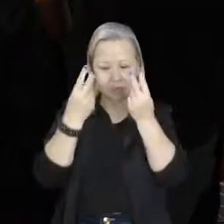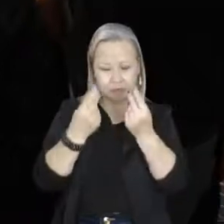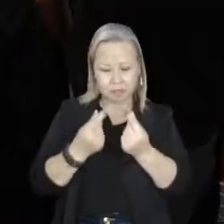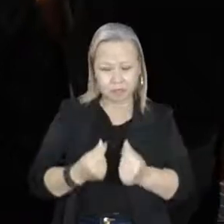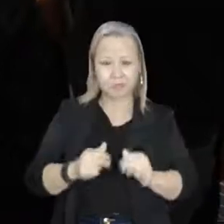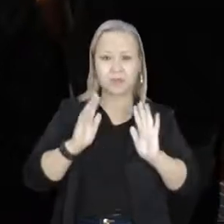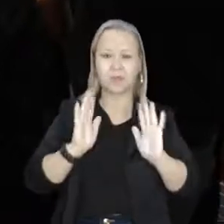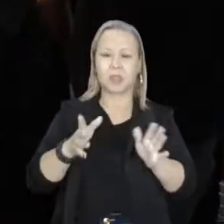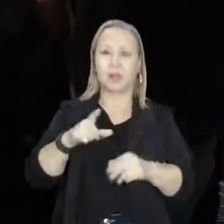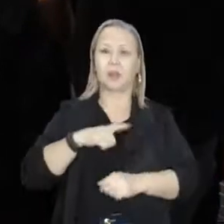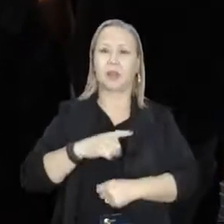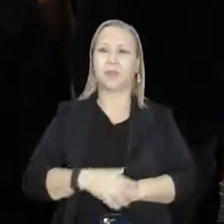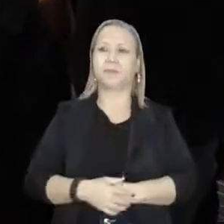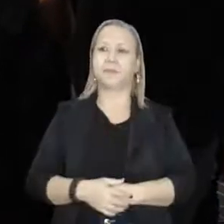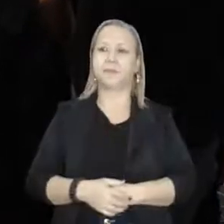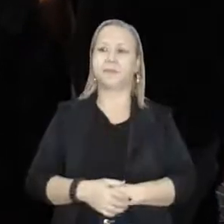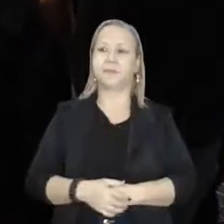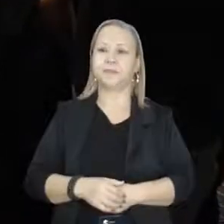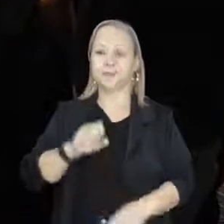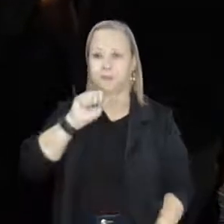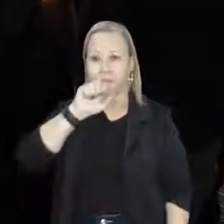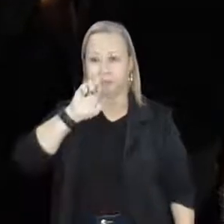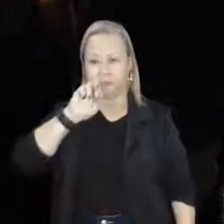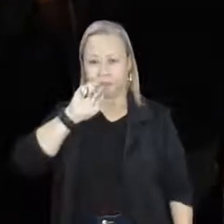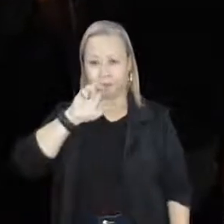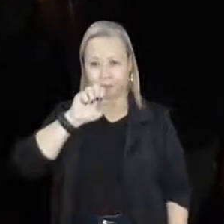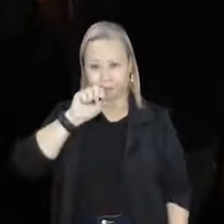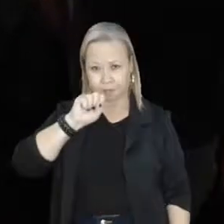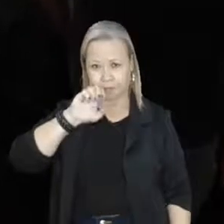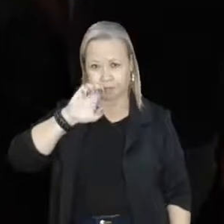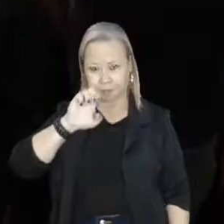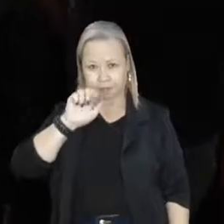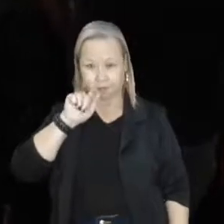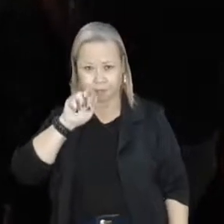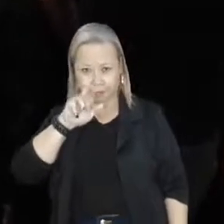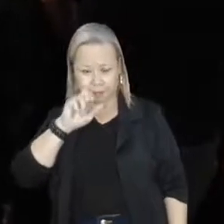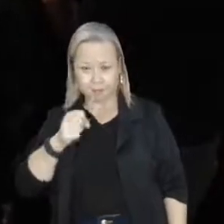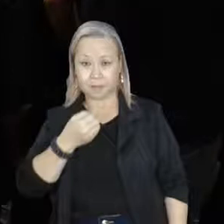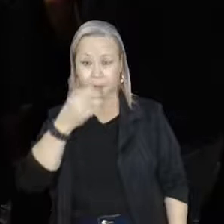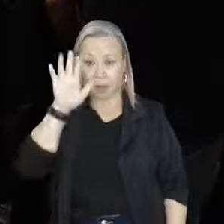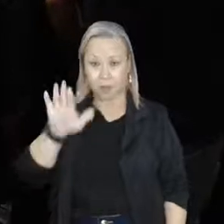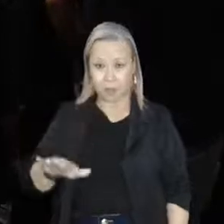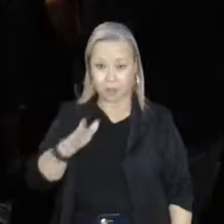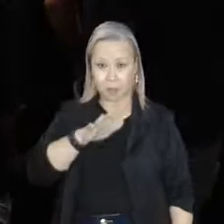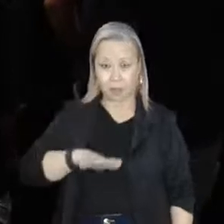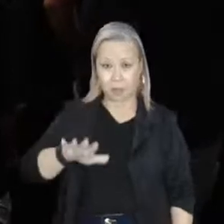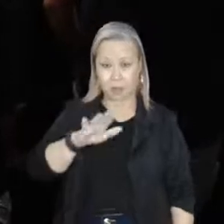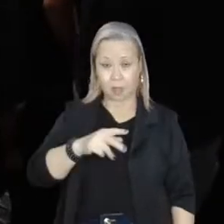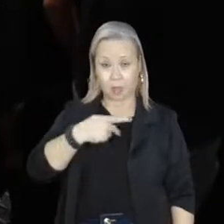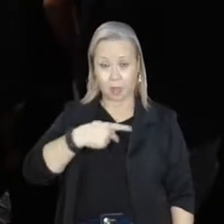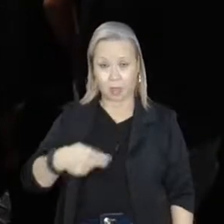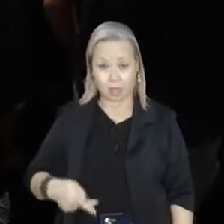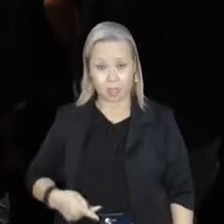Sérgio Roxo, do Globo. Boa tarde, presidente, senadora, governador.